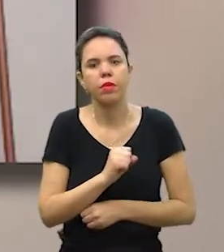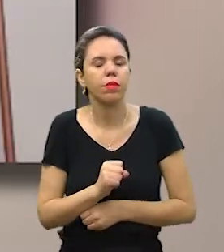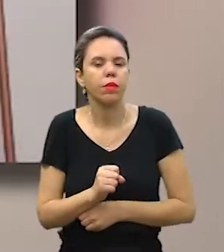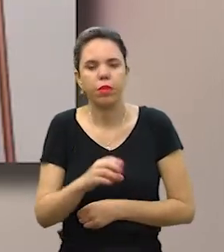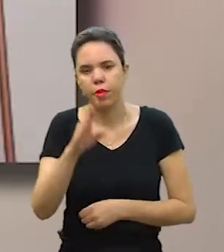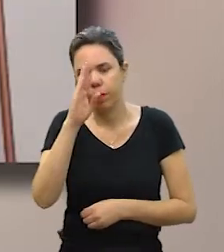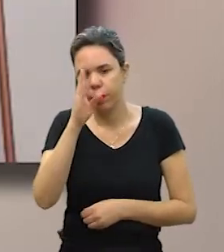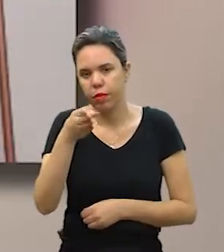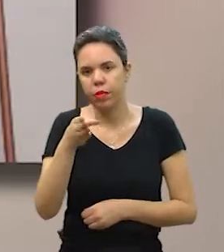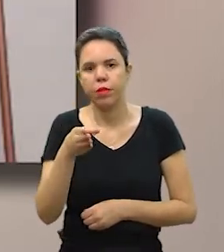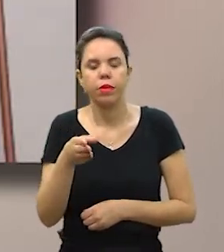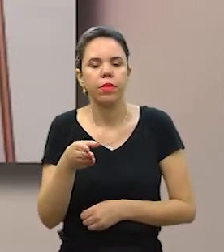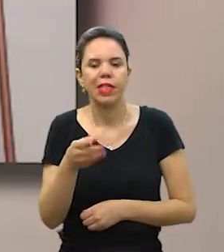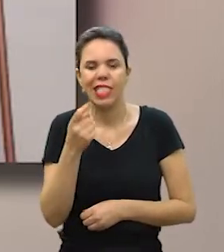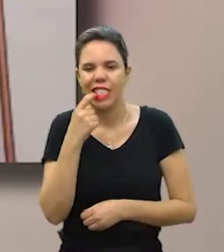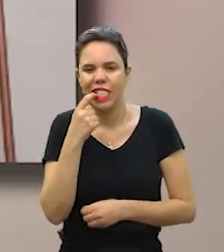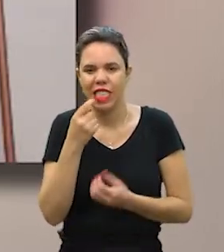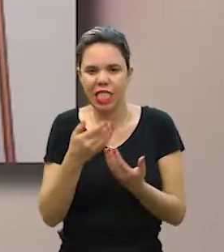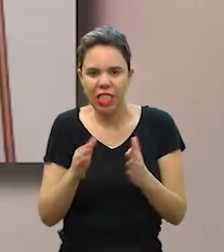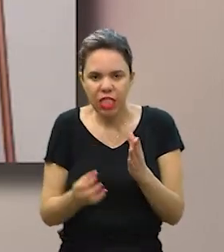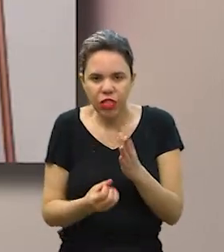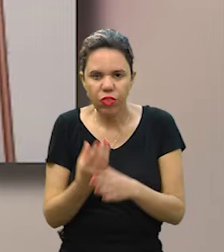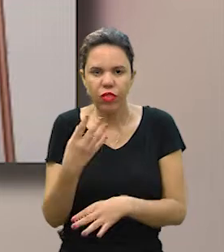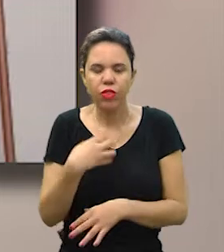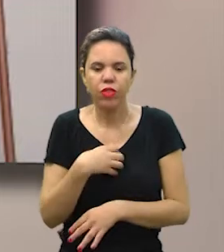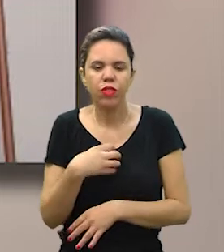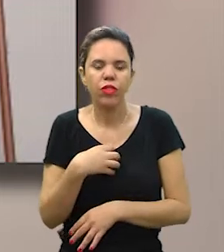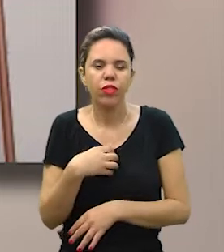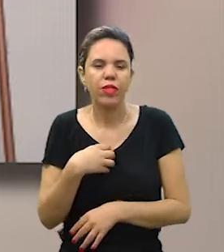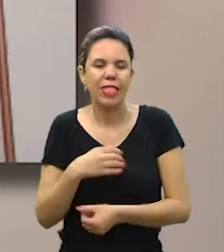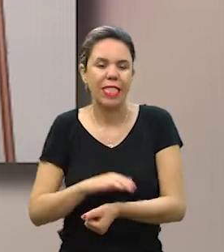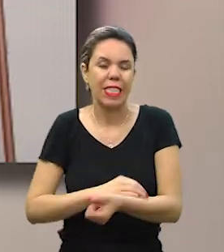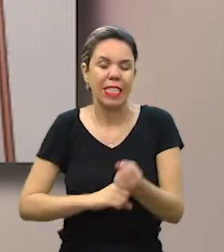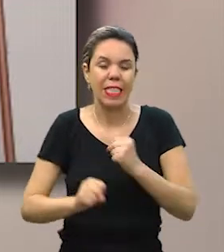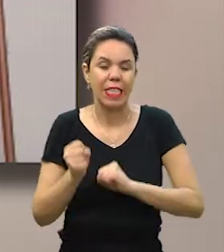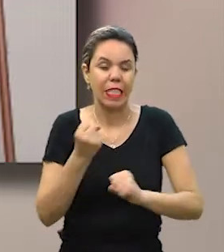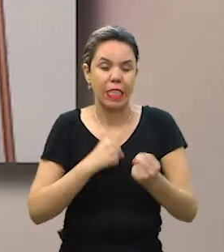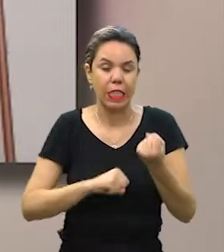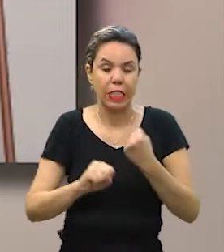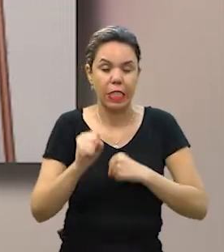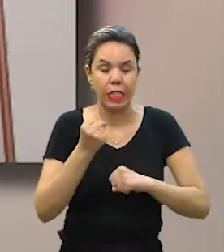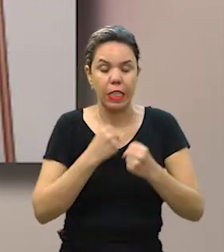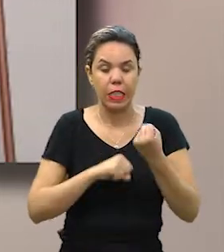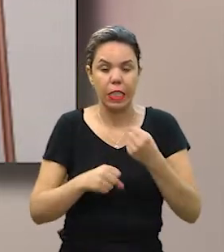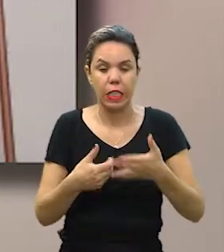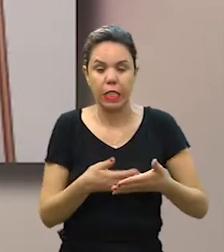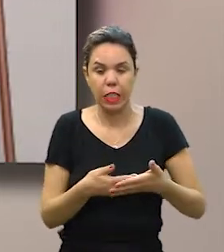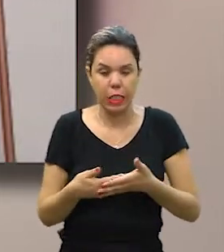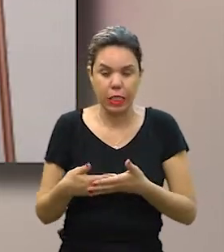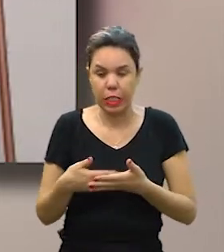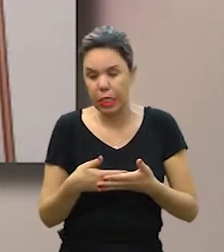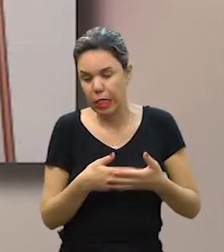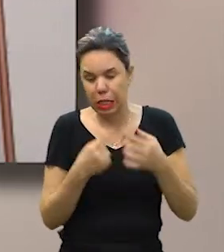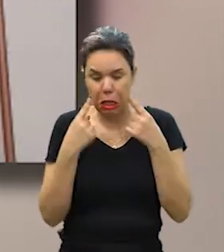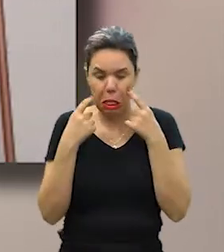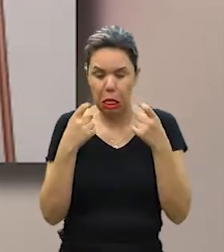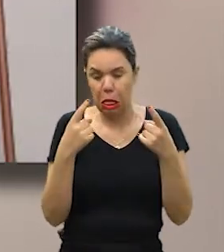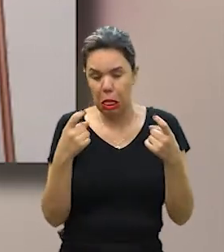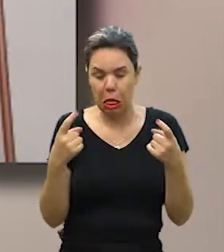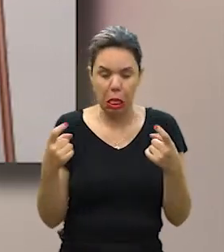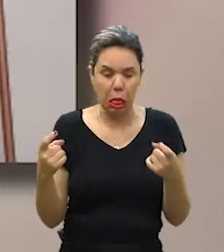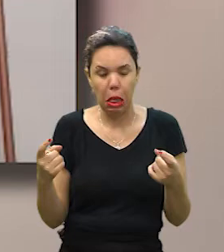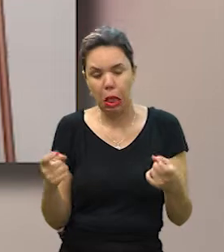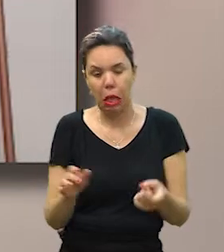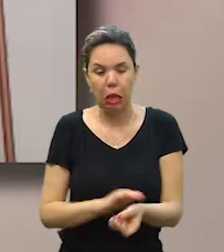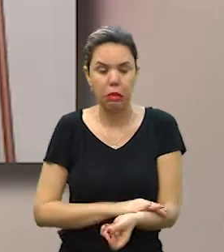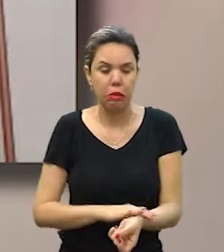E, principalmente na dentição, você vai sentir uma certa irritabilidade desse bebê, ele vai ficar mais choroso, ele